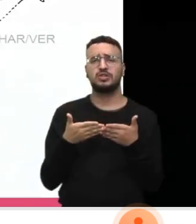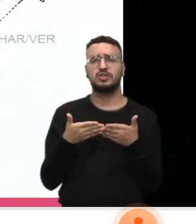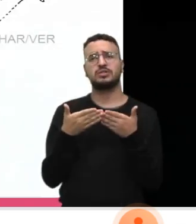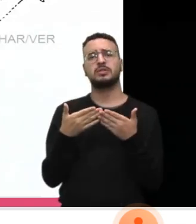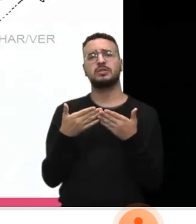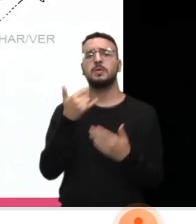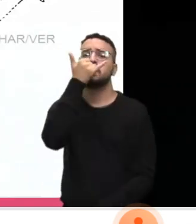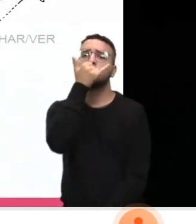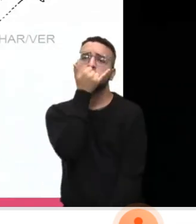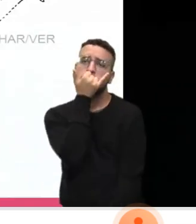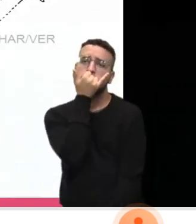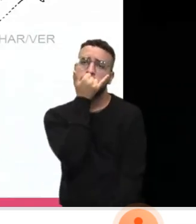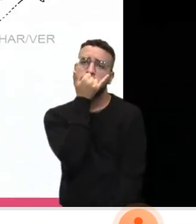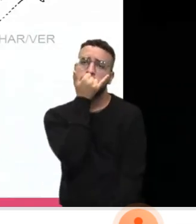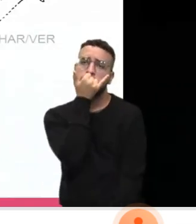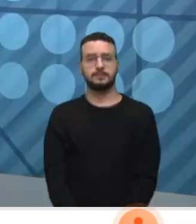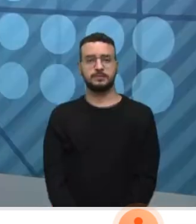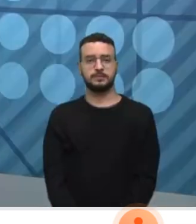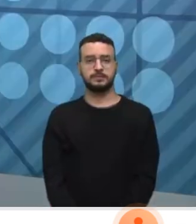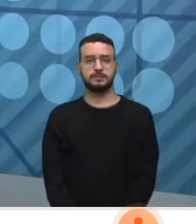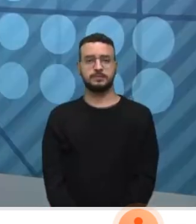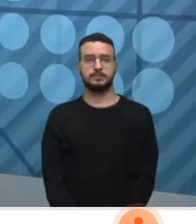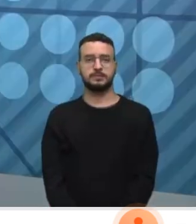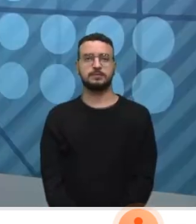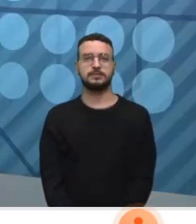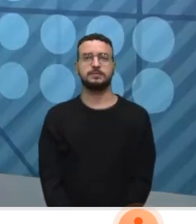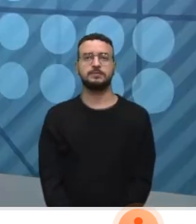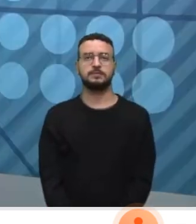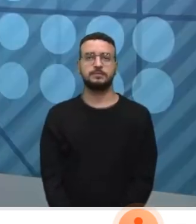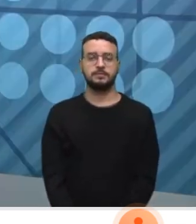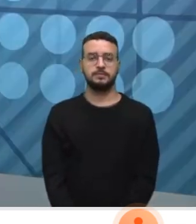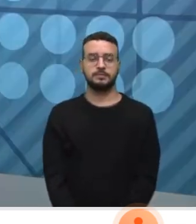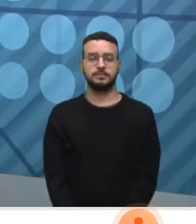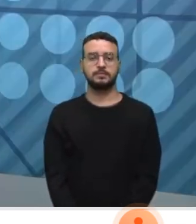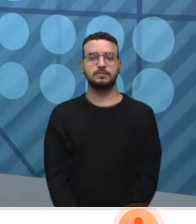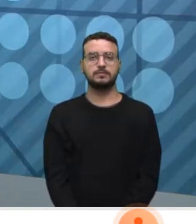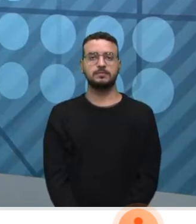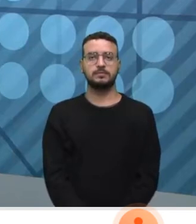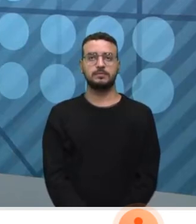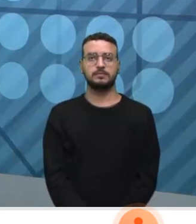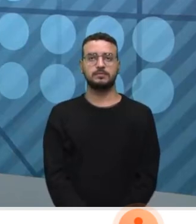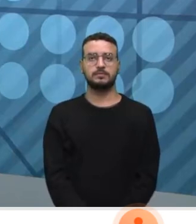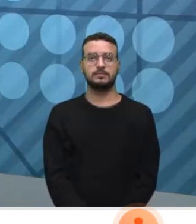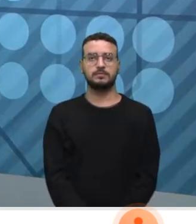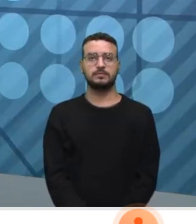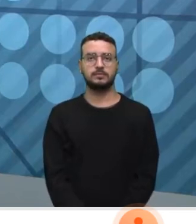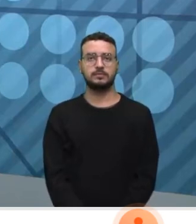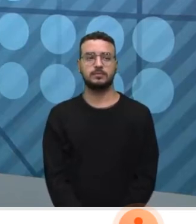vamos lá? Responder, eu já fiz, né? Responder, ou você me responde.